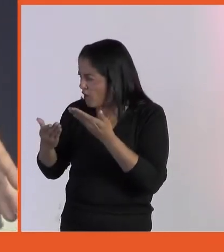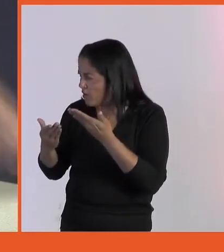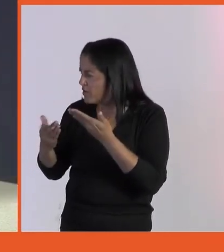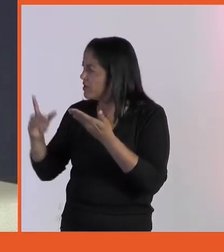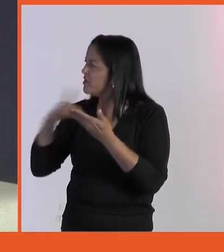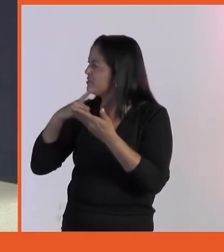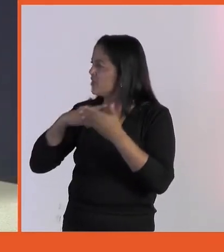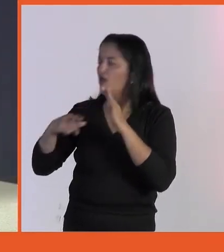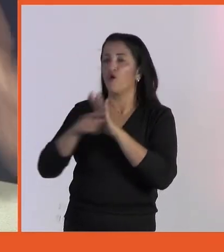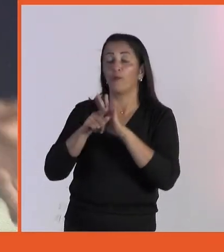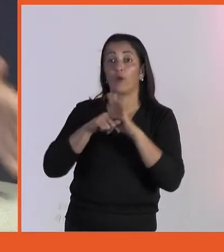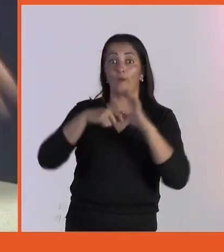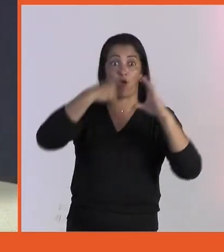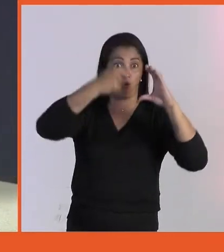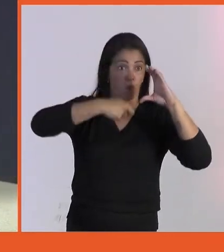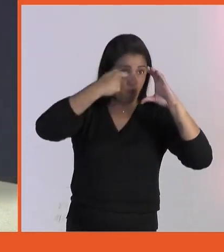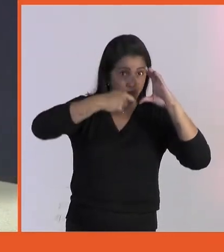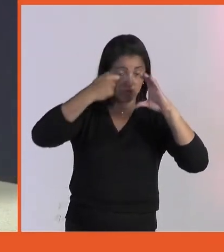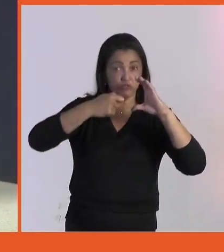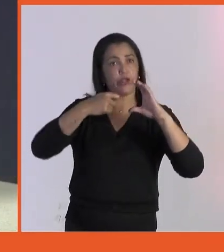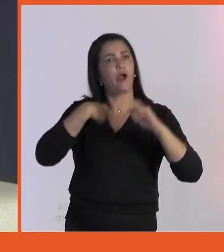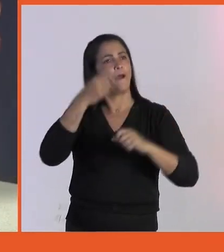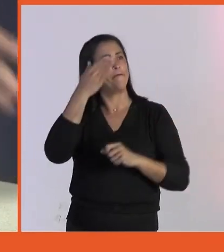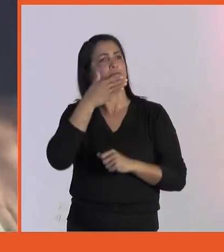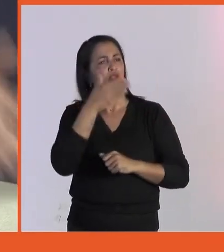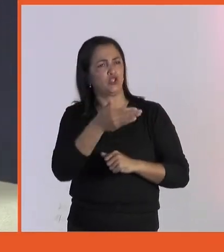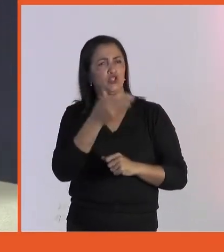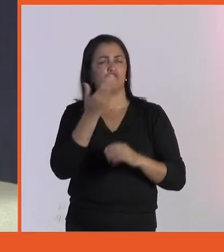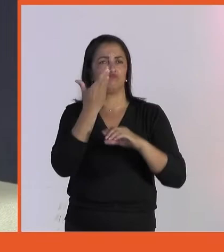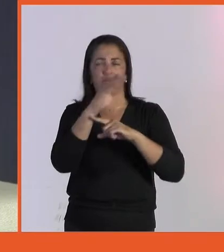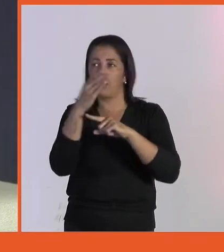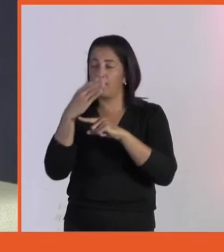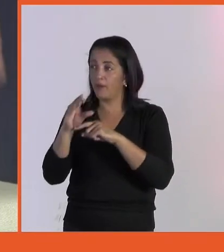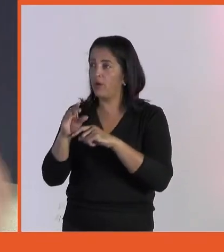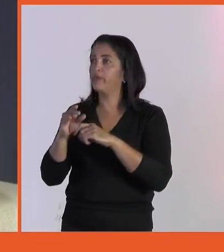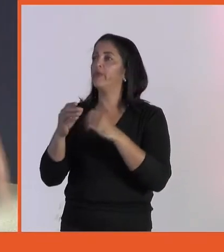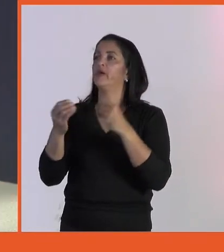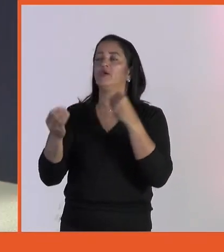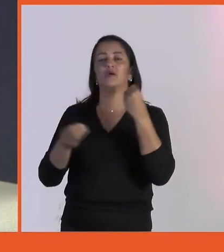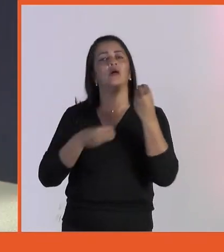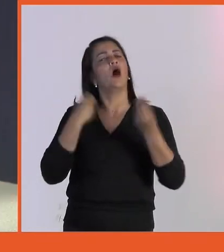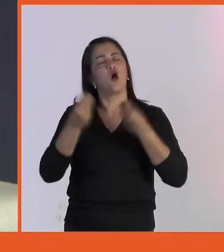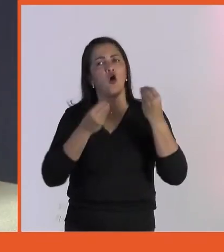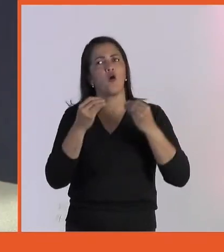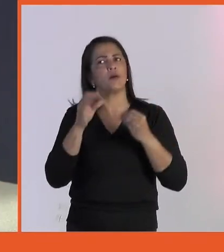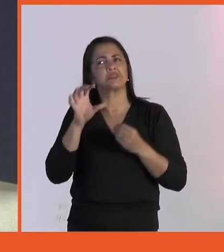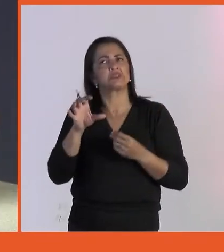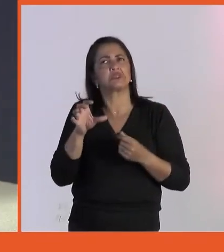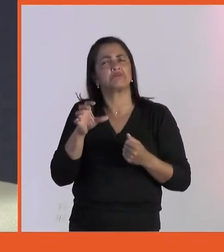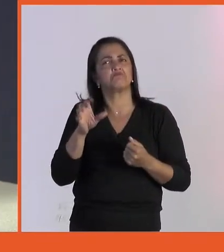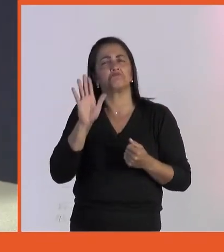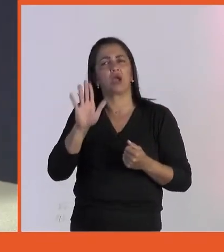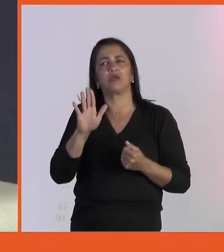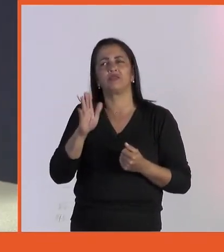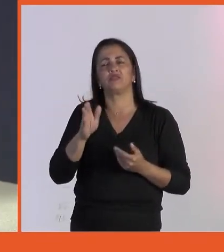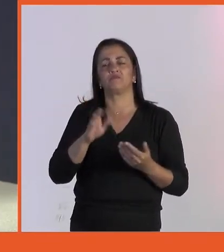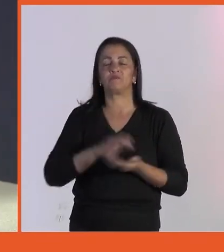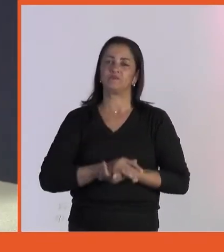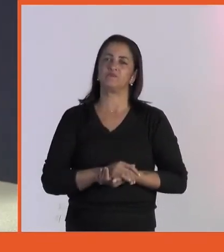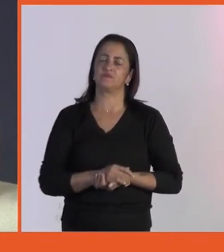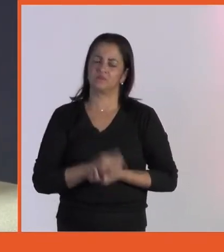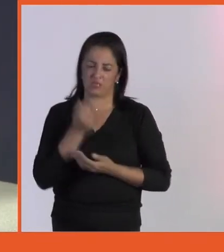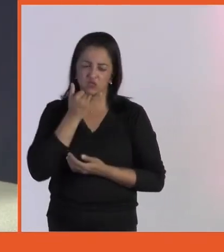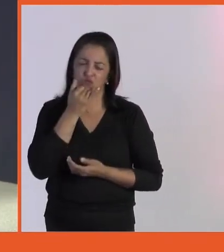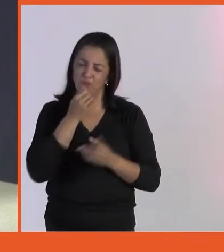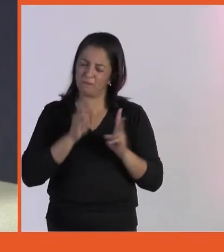para compartilhar, pedir para engajar. Fala assim, ó, donate, né? Donate e tal, não sei o quê. Cara, você não